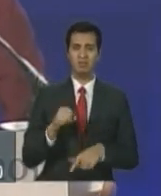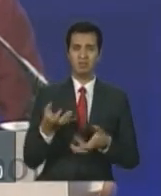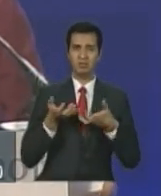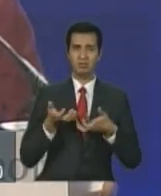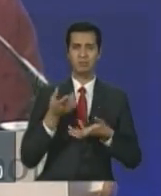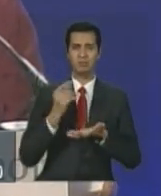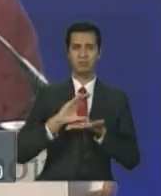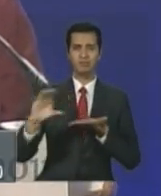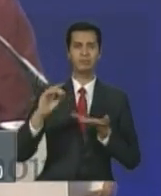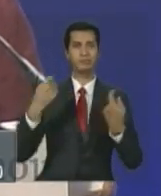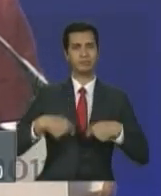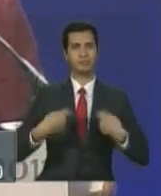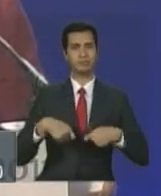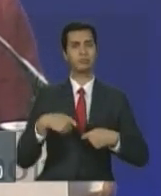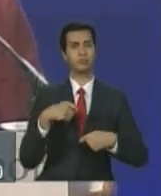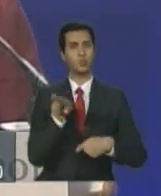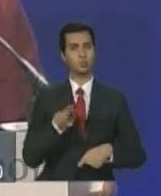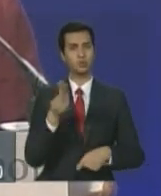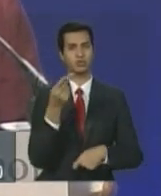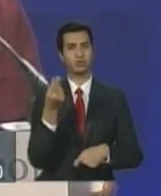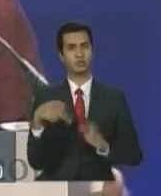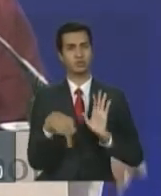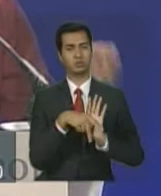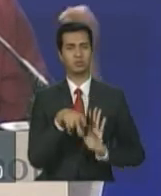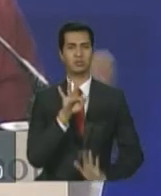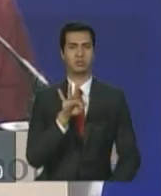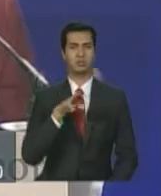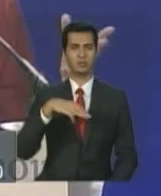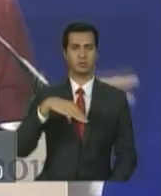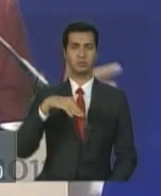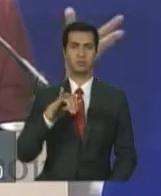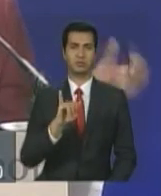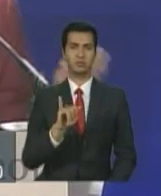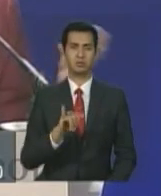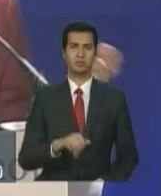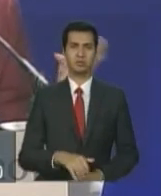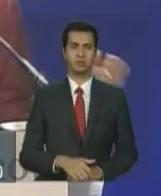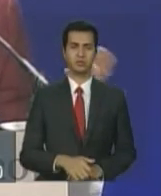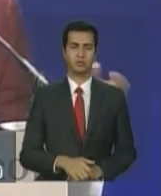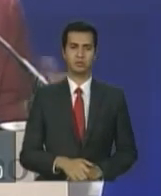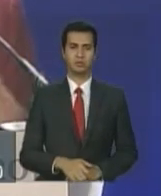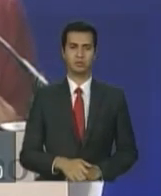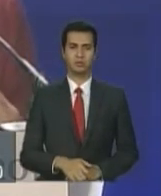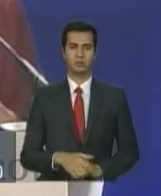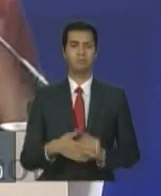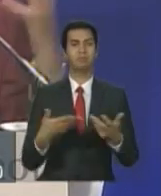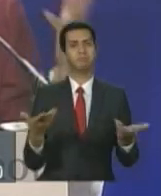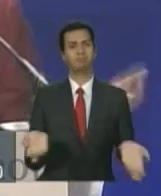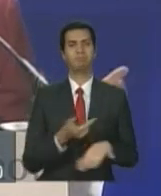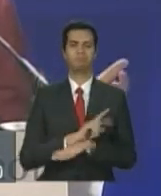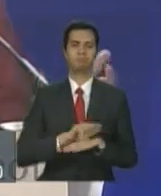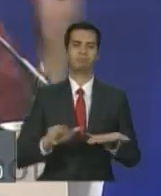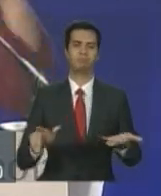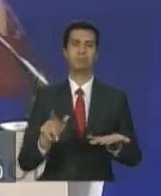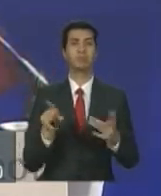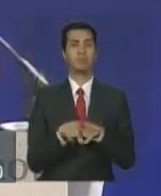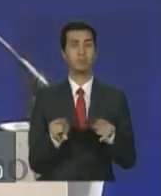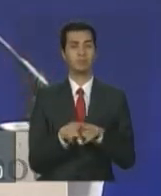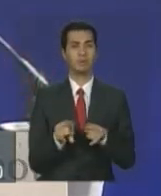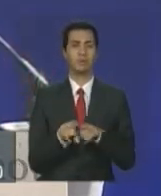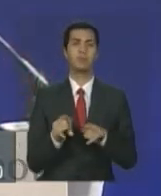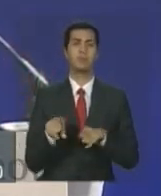Fundo Monetário, né? Enfim, são discussões, por exemplo, em Singapura,